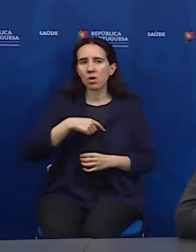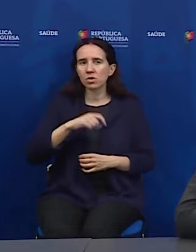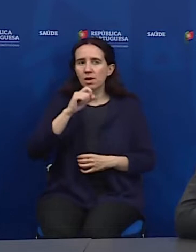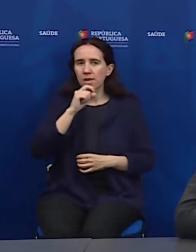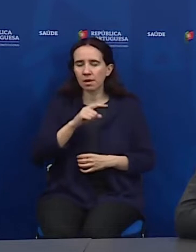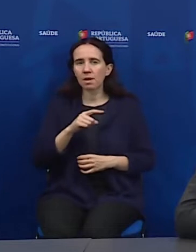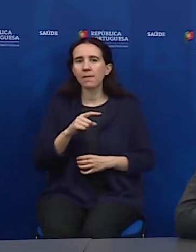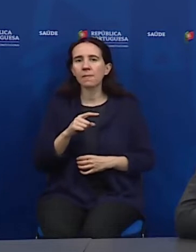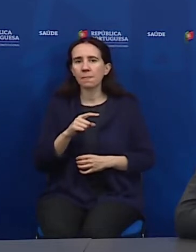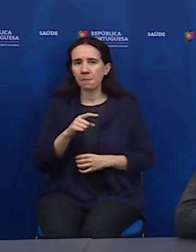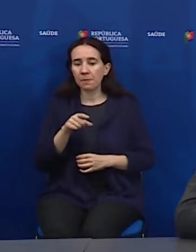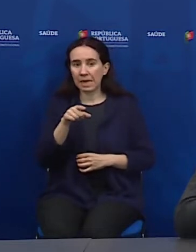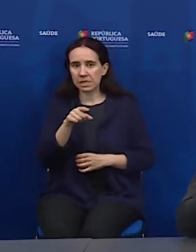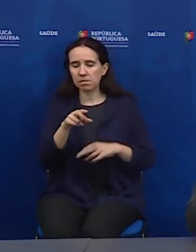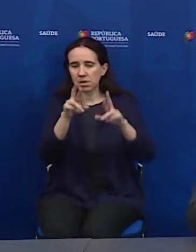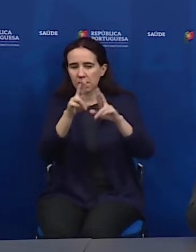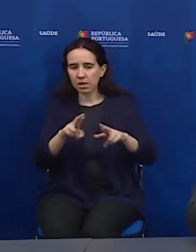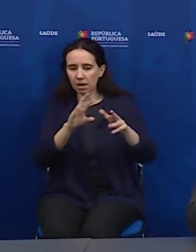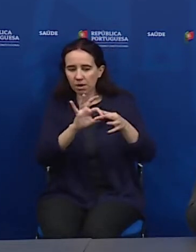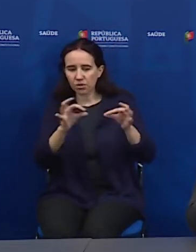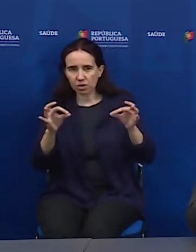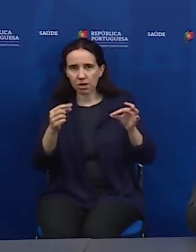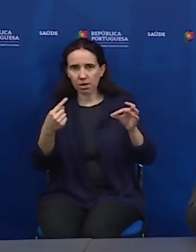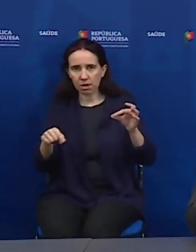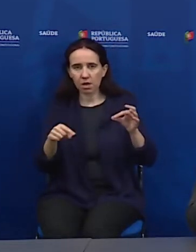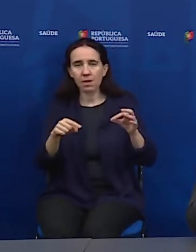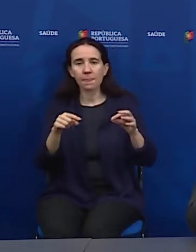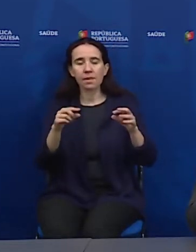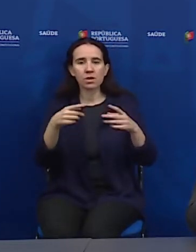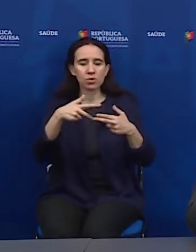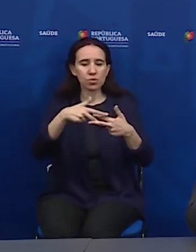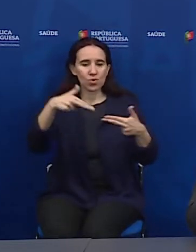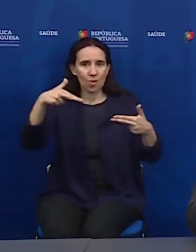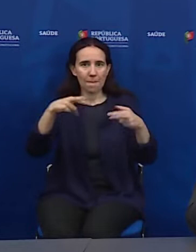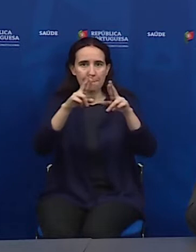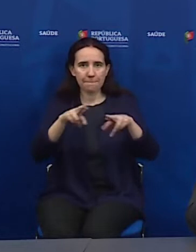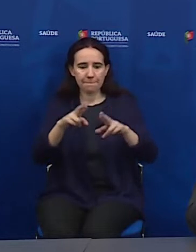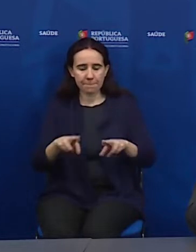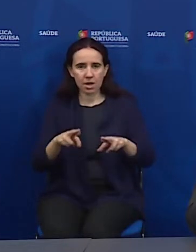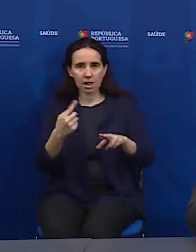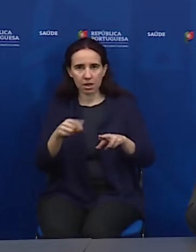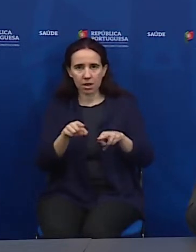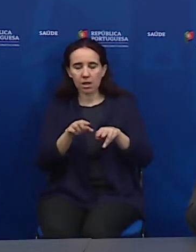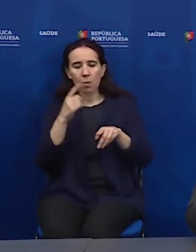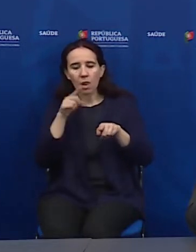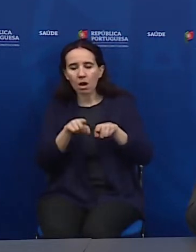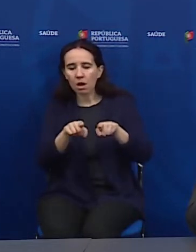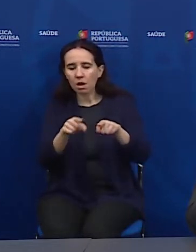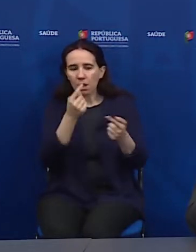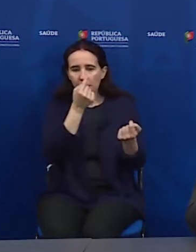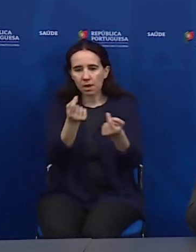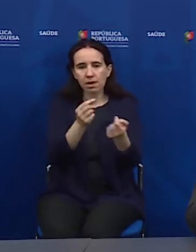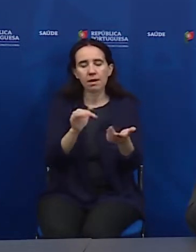conseguimos encontrar dentro desta linhagem e dentro deste genoma destas linhagens um ponto comum que